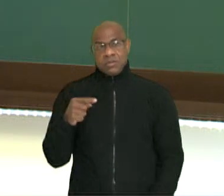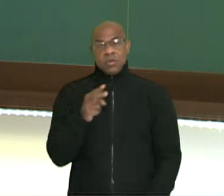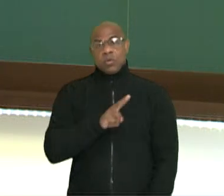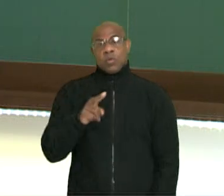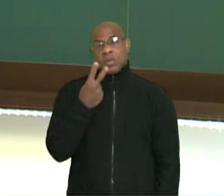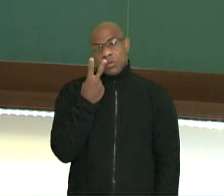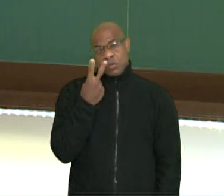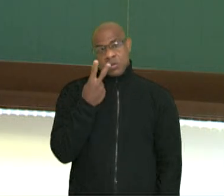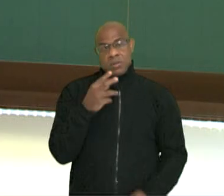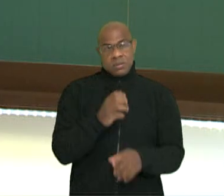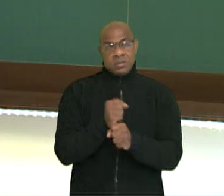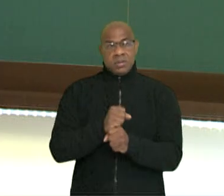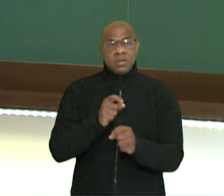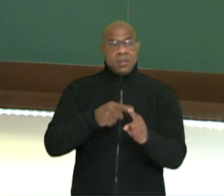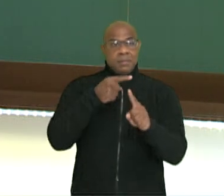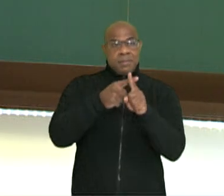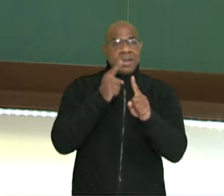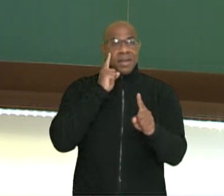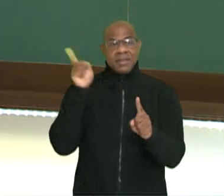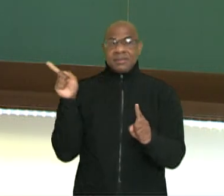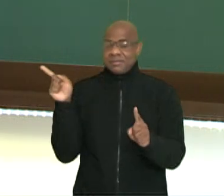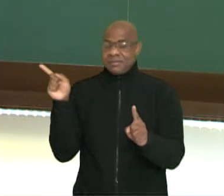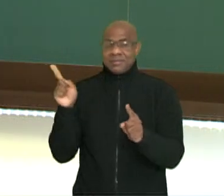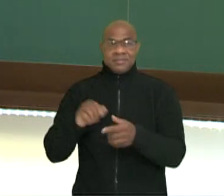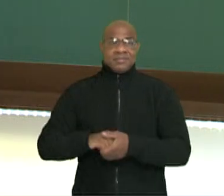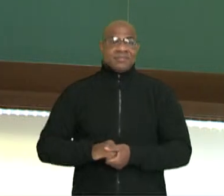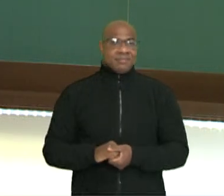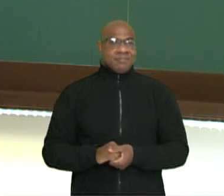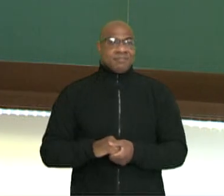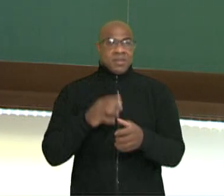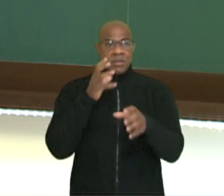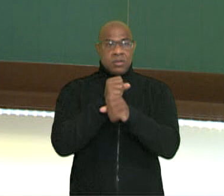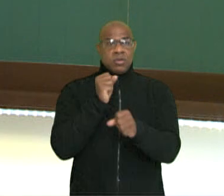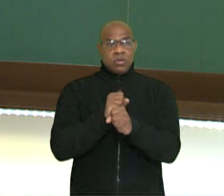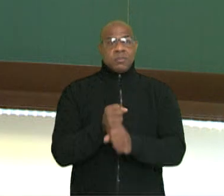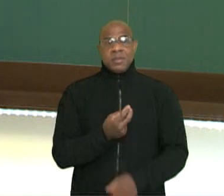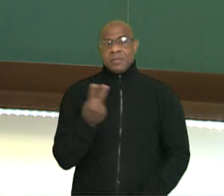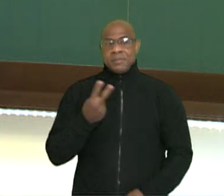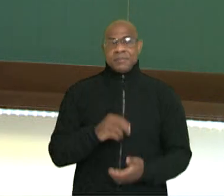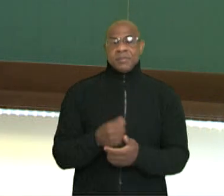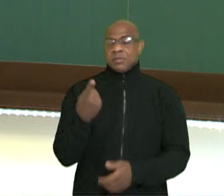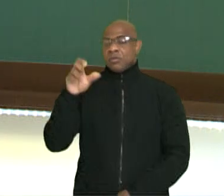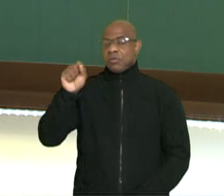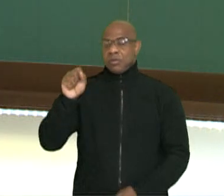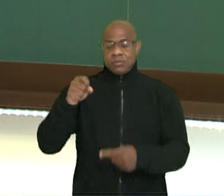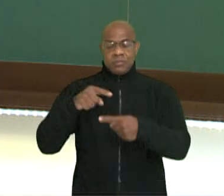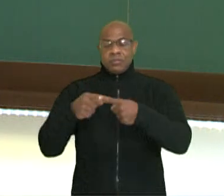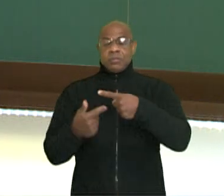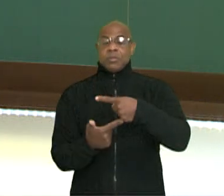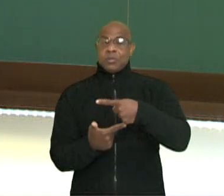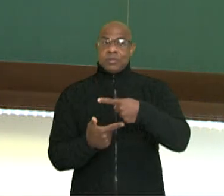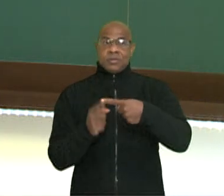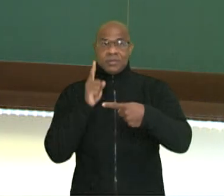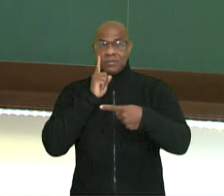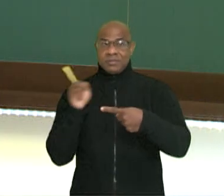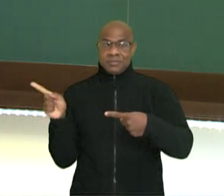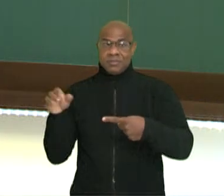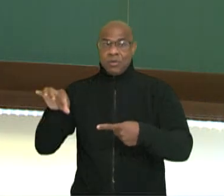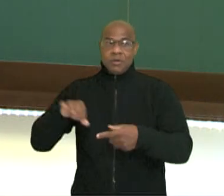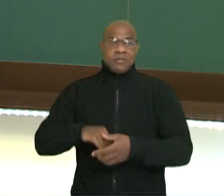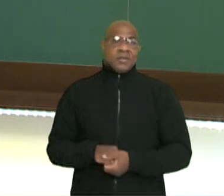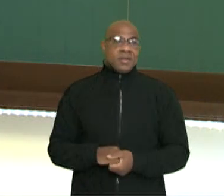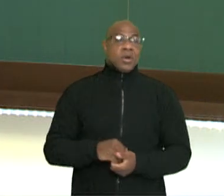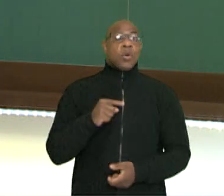menos. Mais 13 mais 5, 18. 18 dividido por 2, 9. O menos, 13 menos 5,